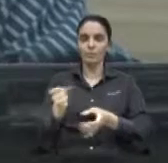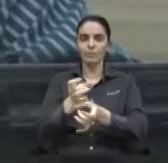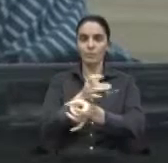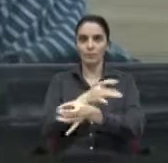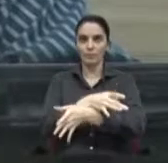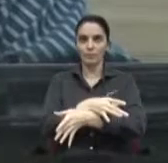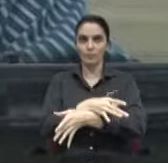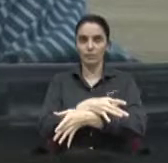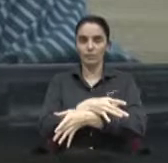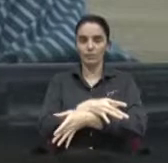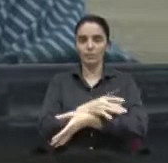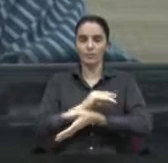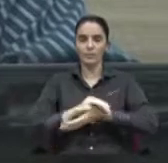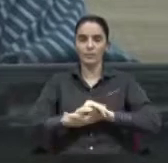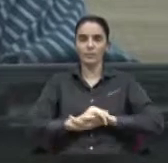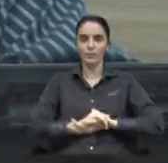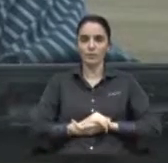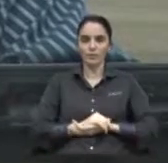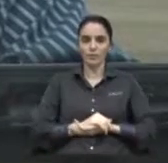encerrada a votação.